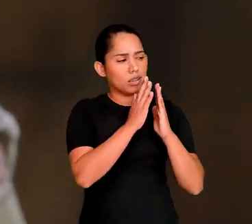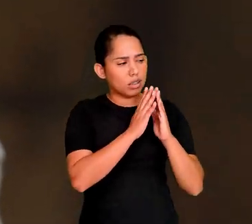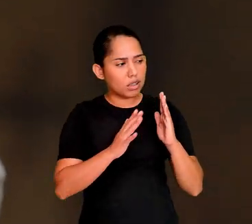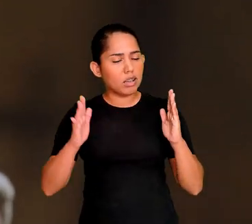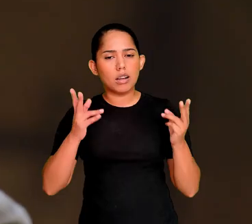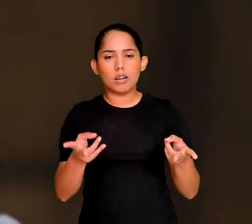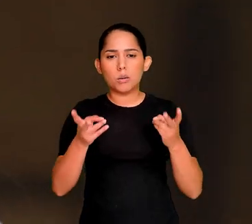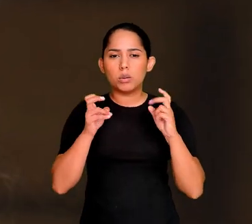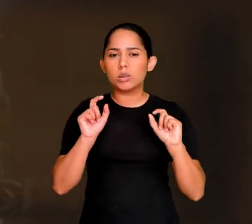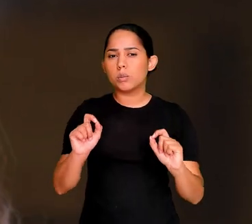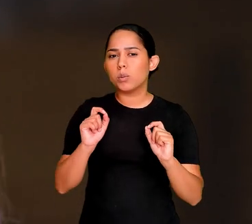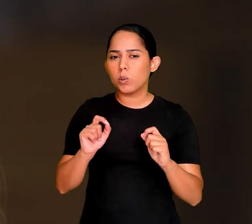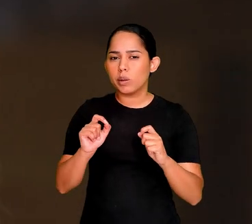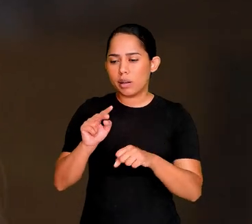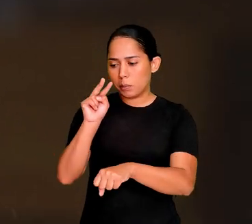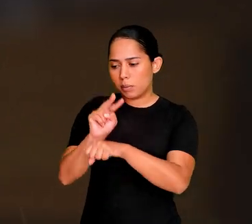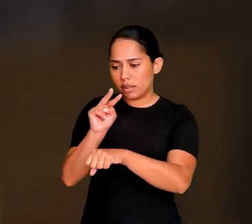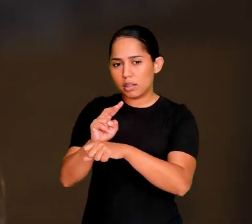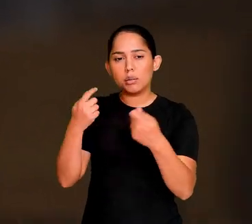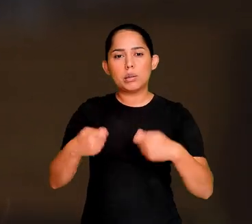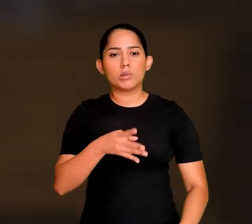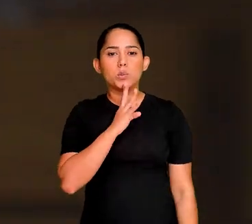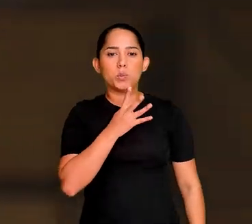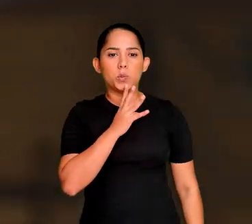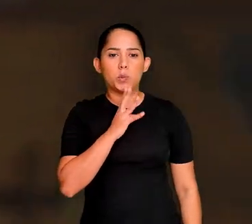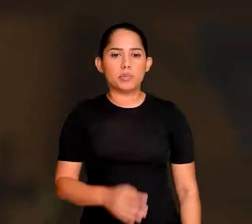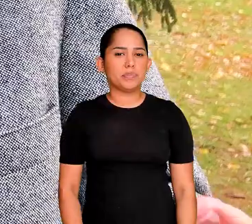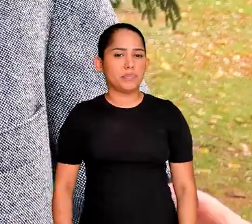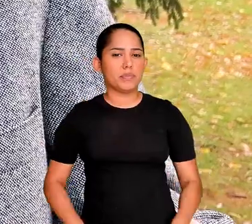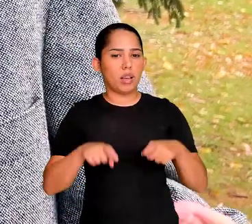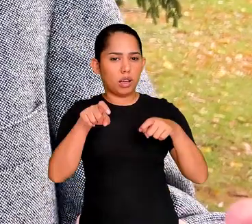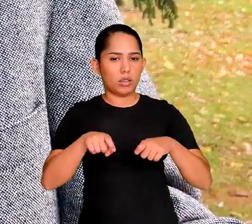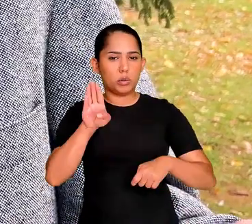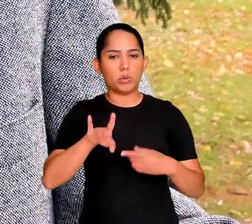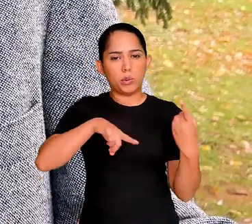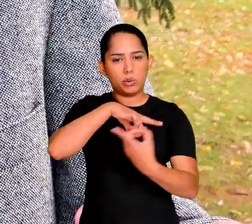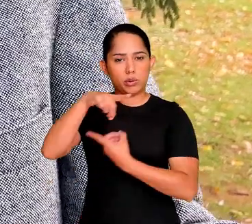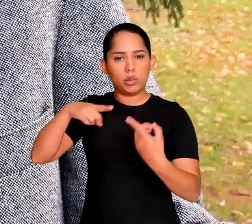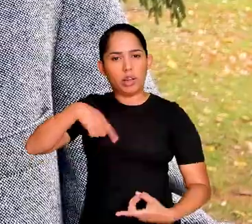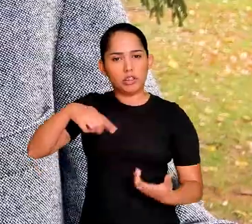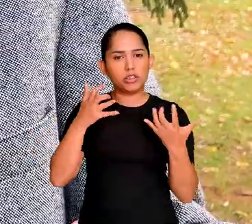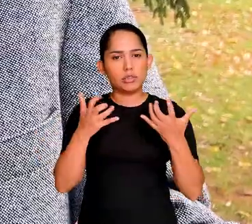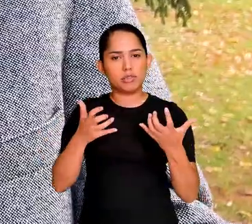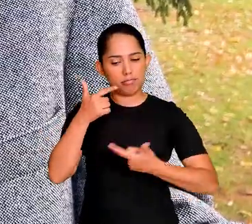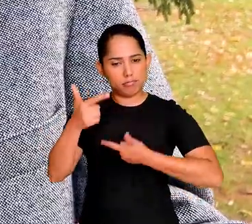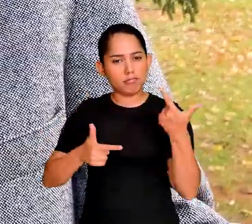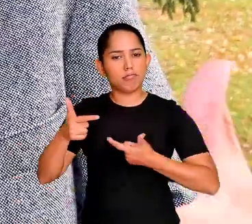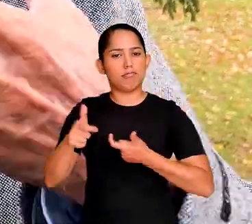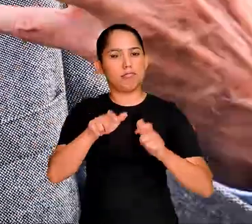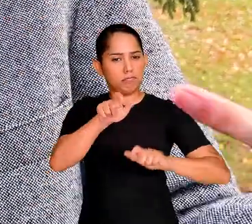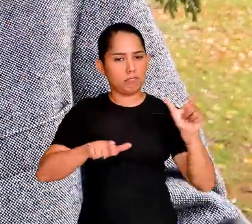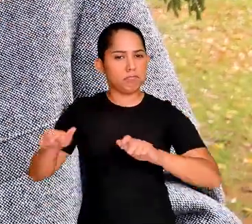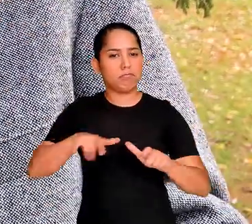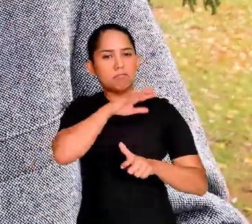Um tempo a gente percebeu que a maior forma da gente preservar é conhecer. For biodynamic farming to say we want to work